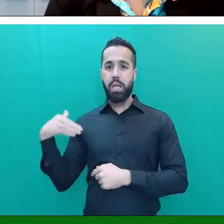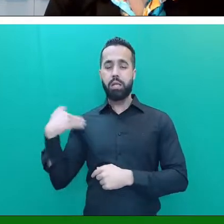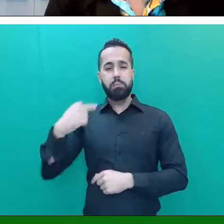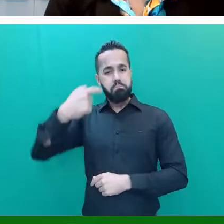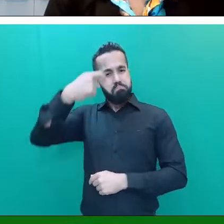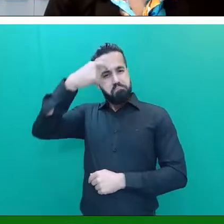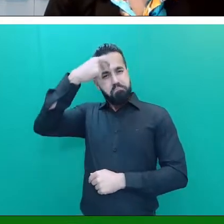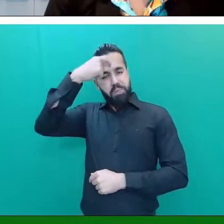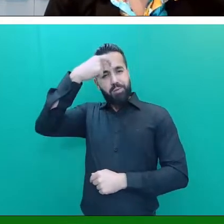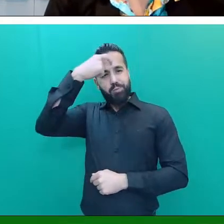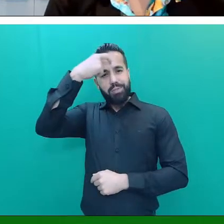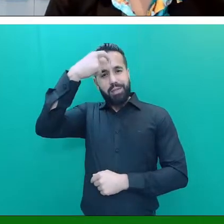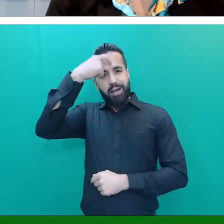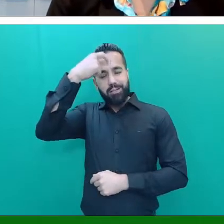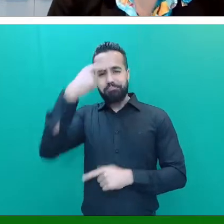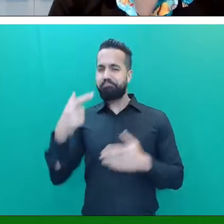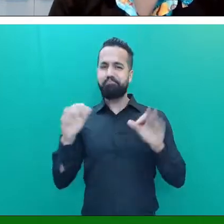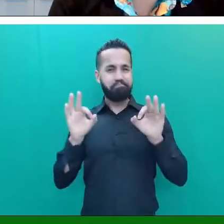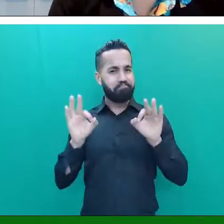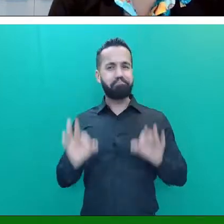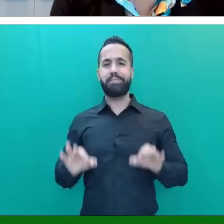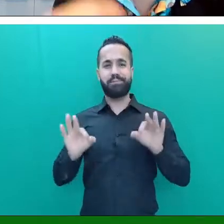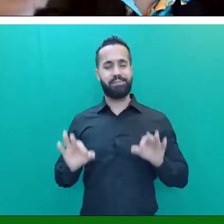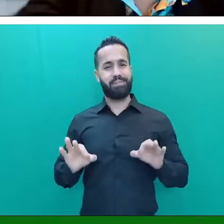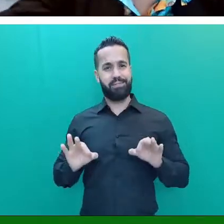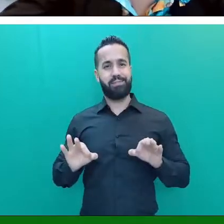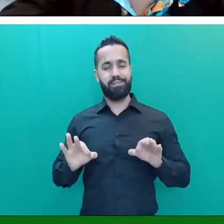nessa etapa da formação.